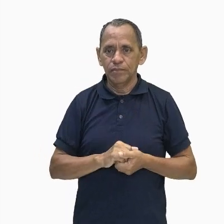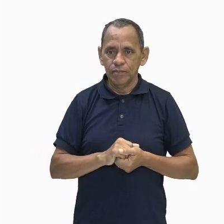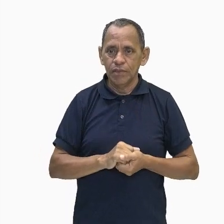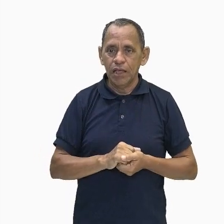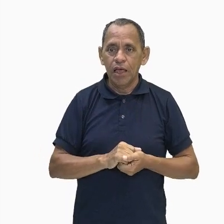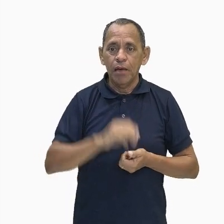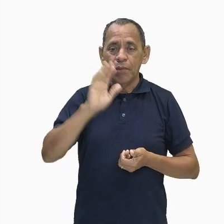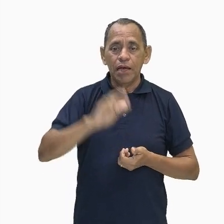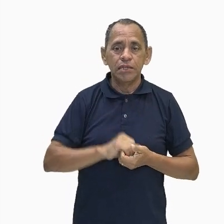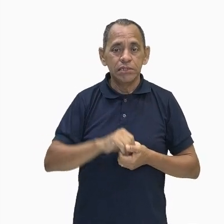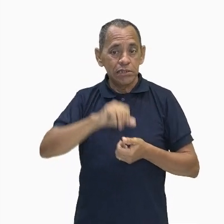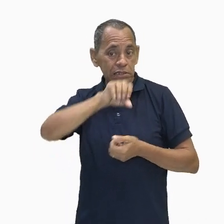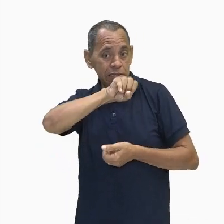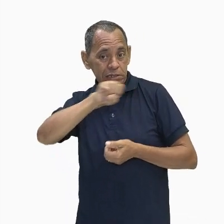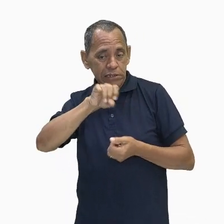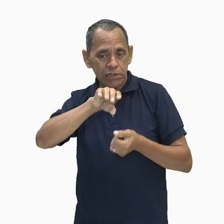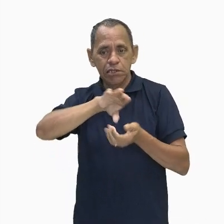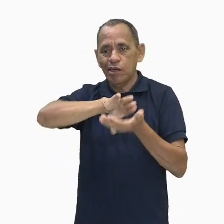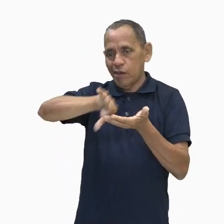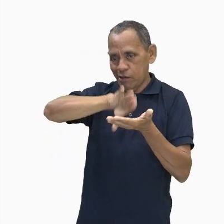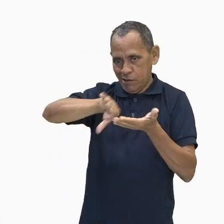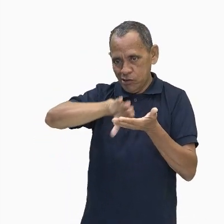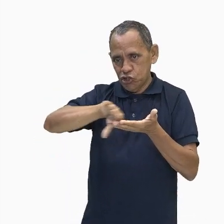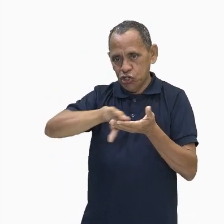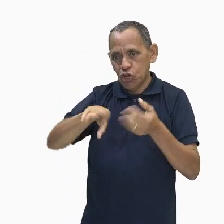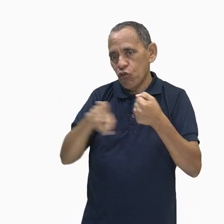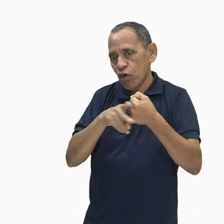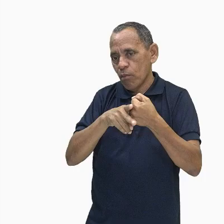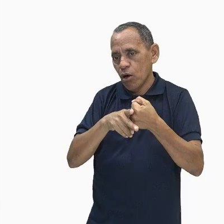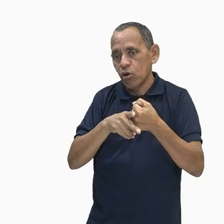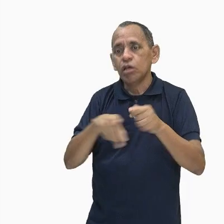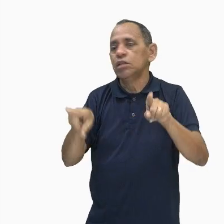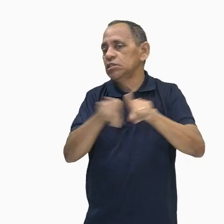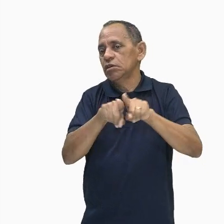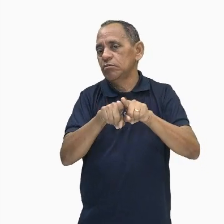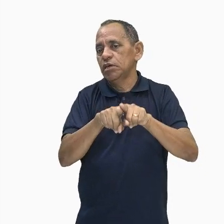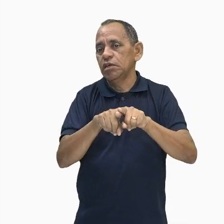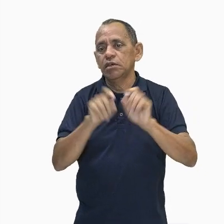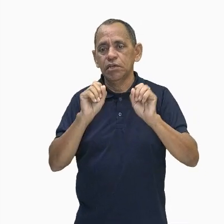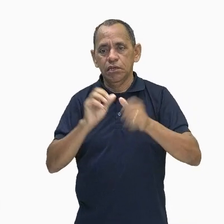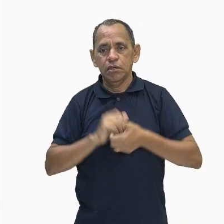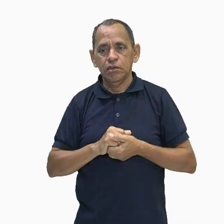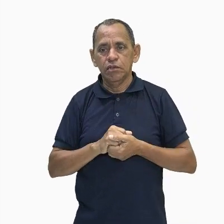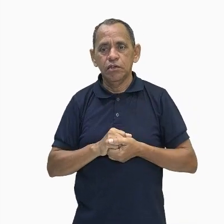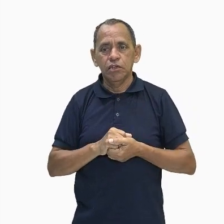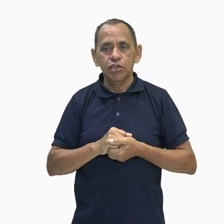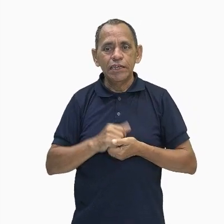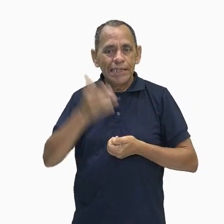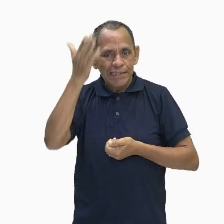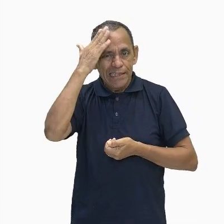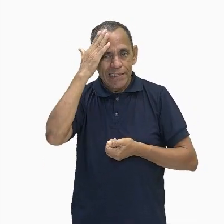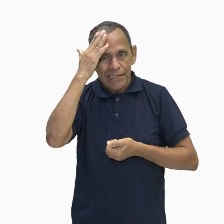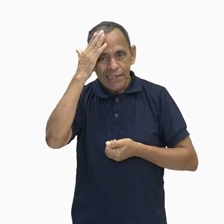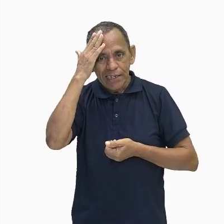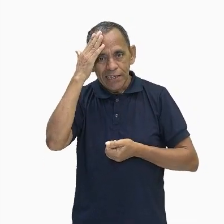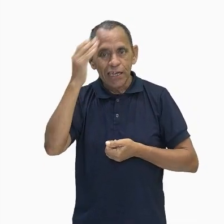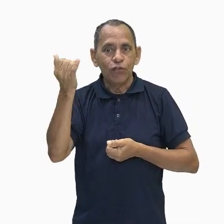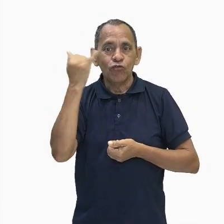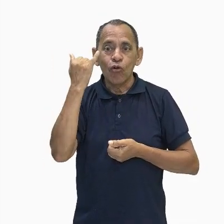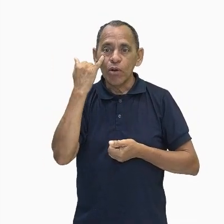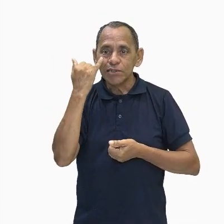o verbal, eu também não compreenderei as intenções da mensagem, os objetivos desse